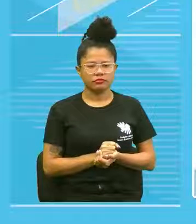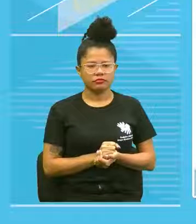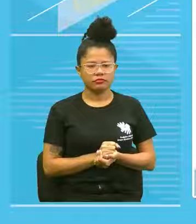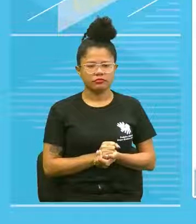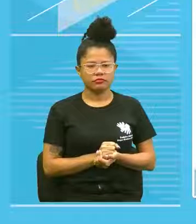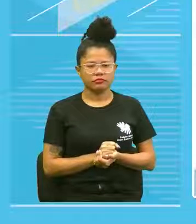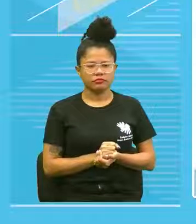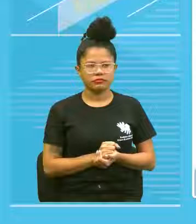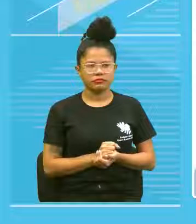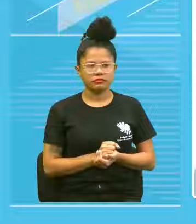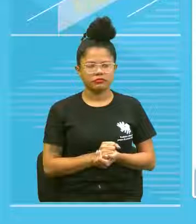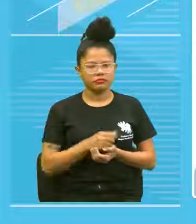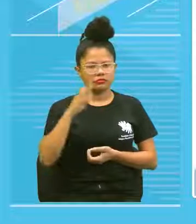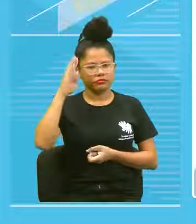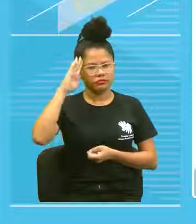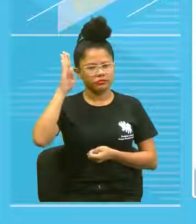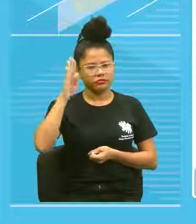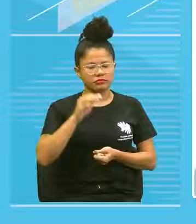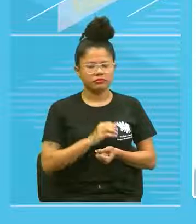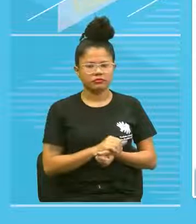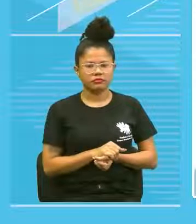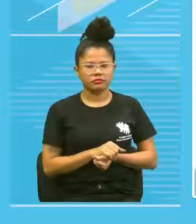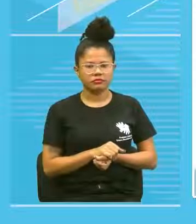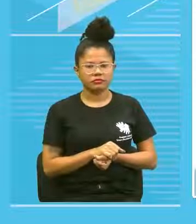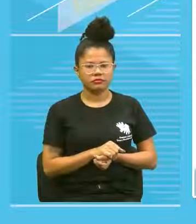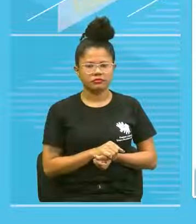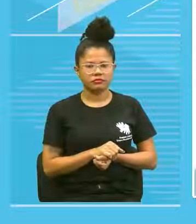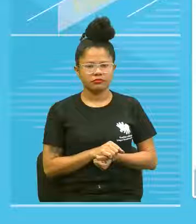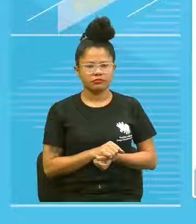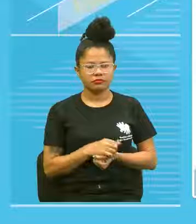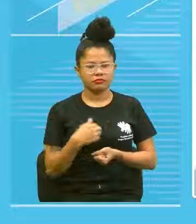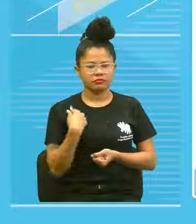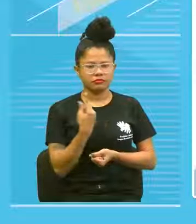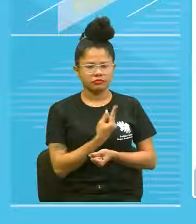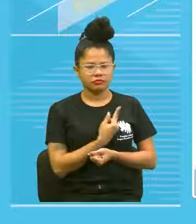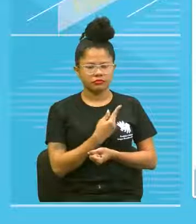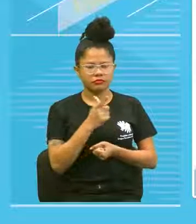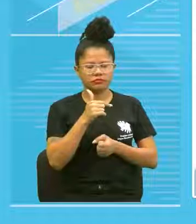e principalmente do nosso litoral